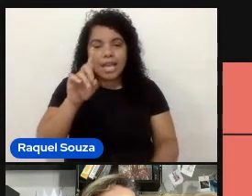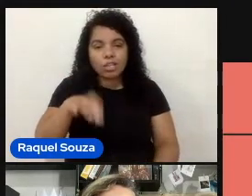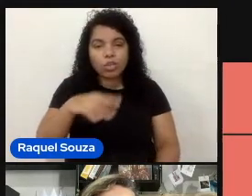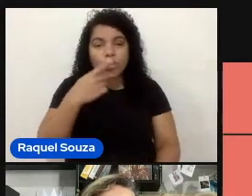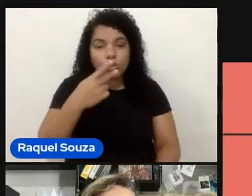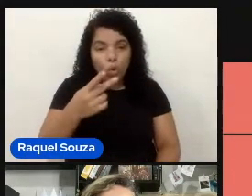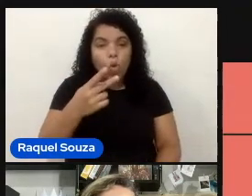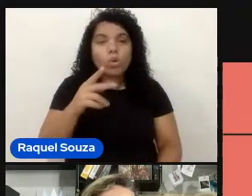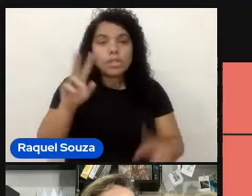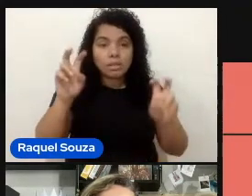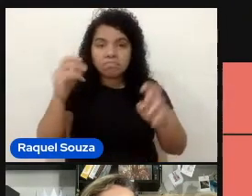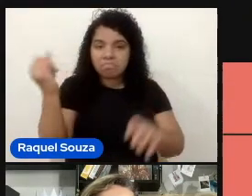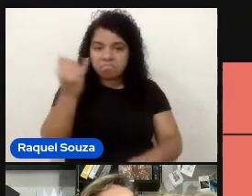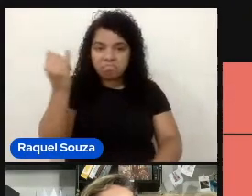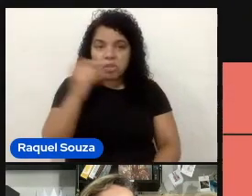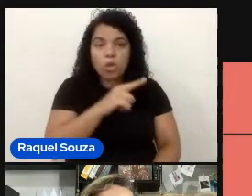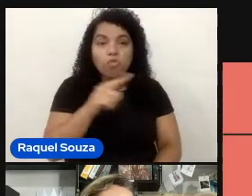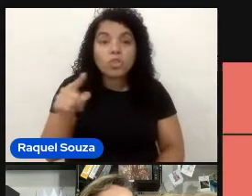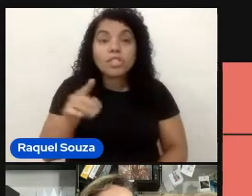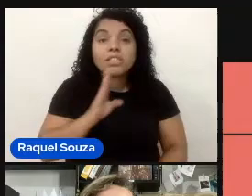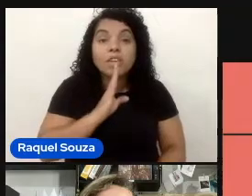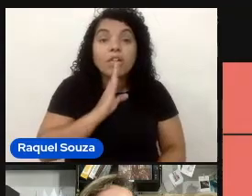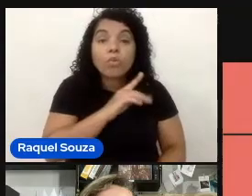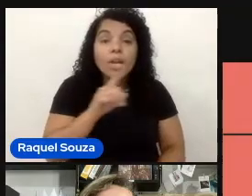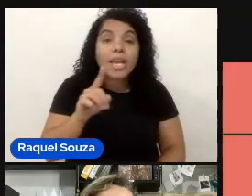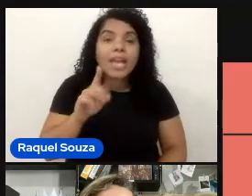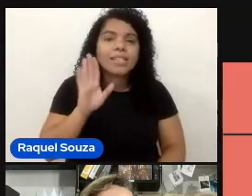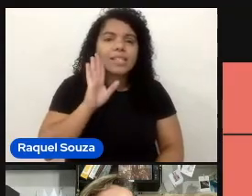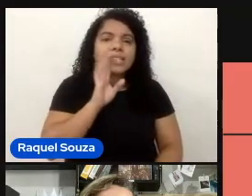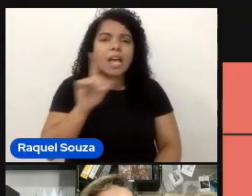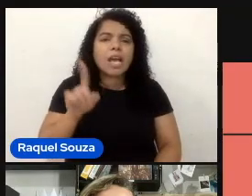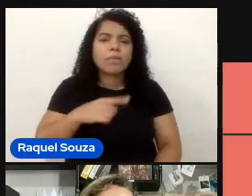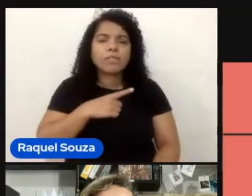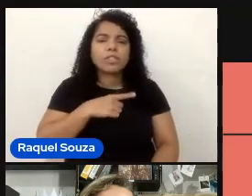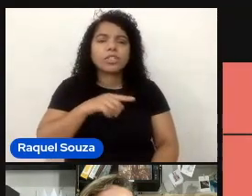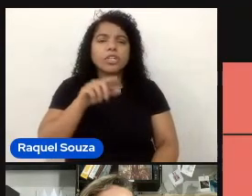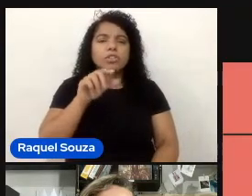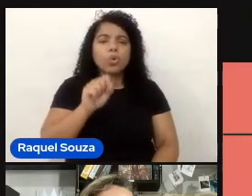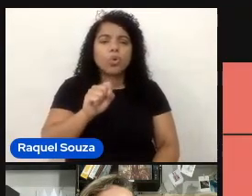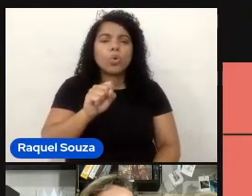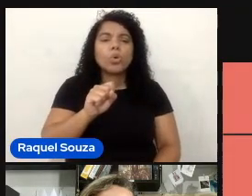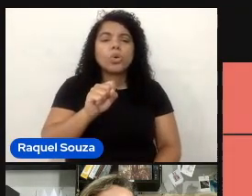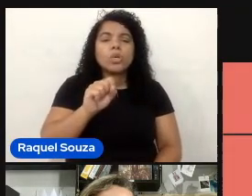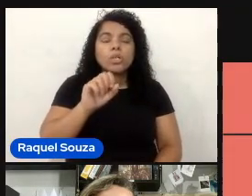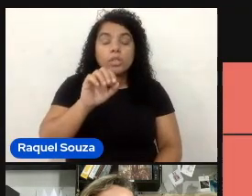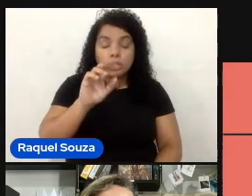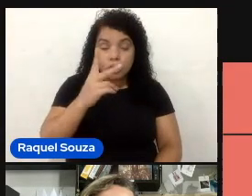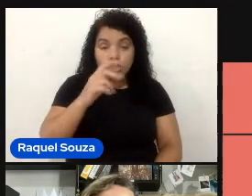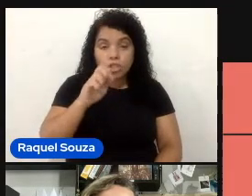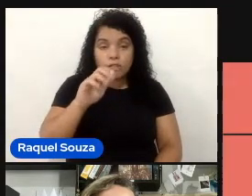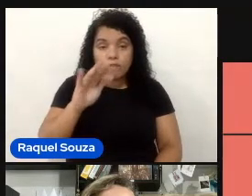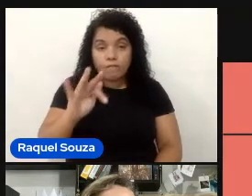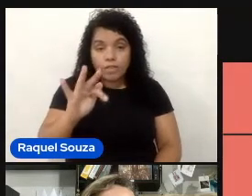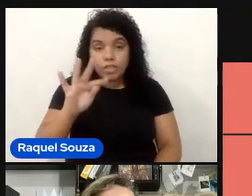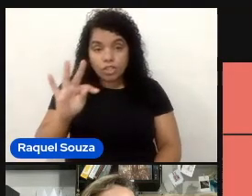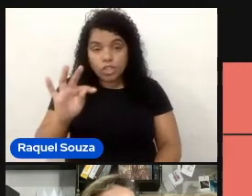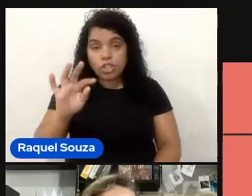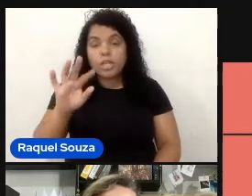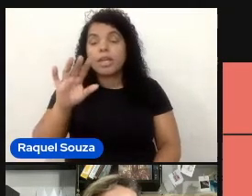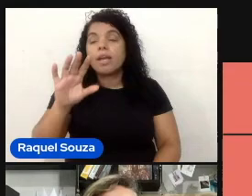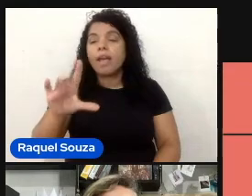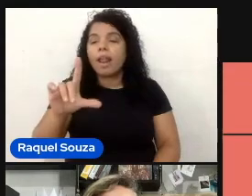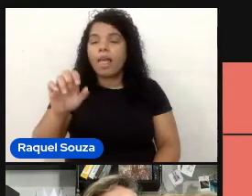que muitos de vocês já conhecem, já ouviram falar, do shift left, né? Então, imagina que nós,